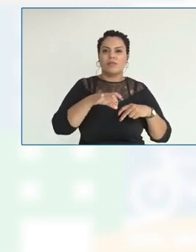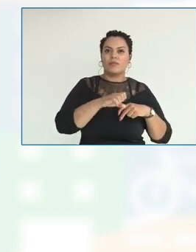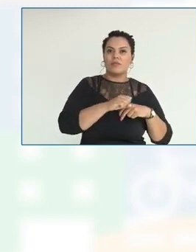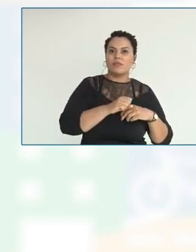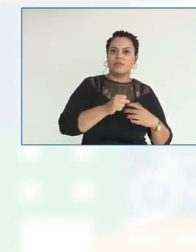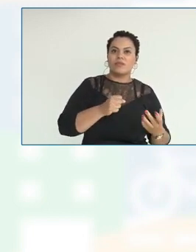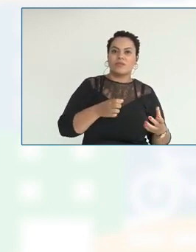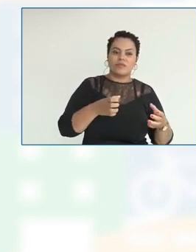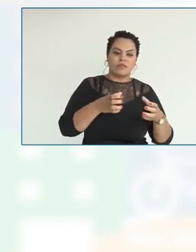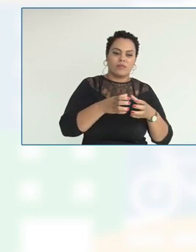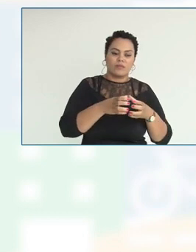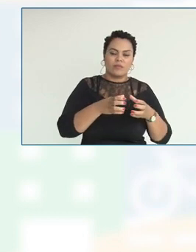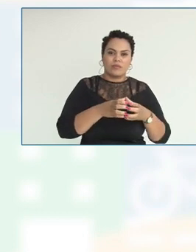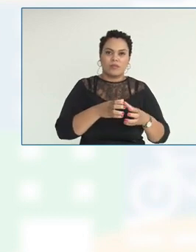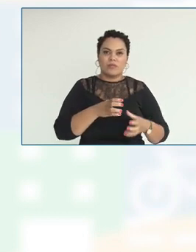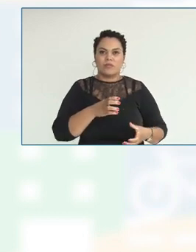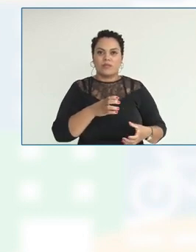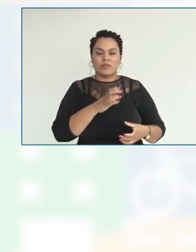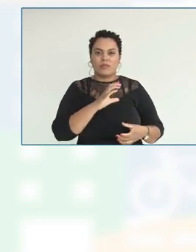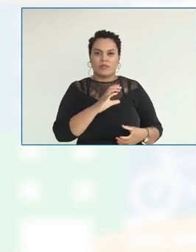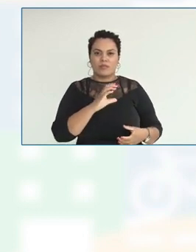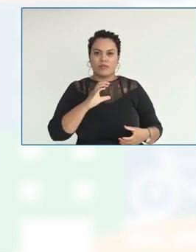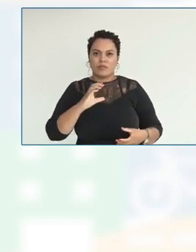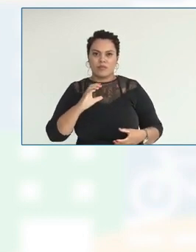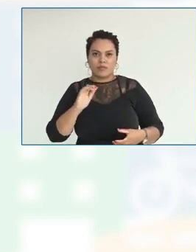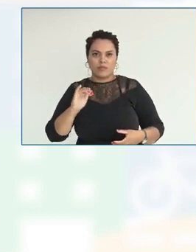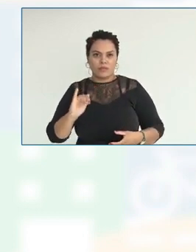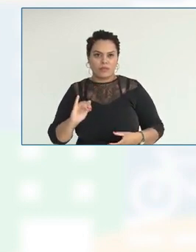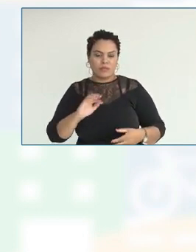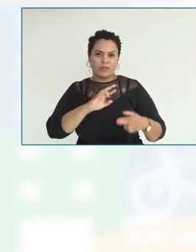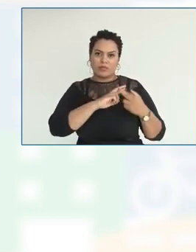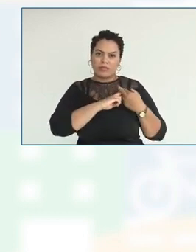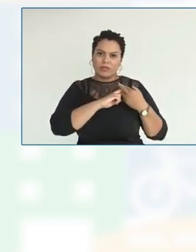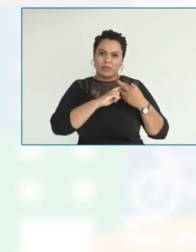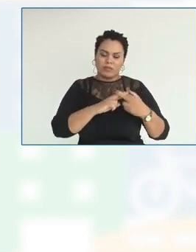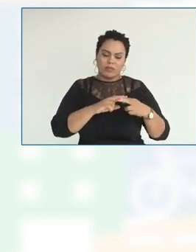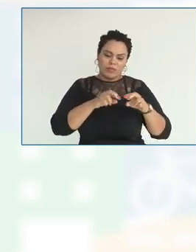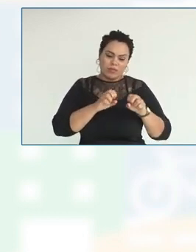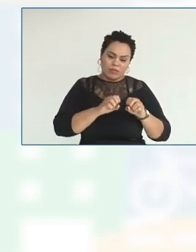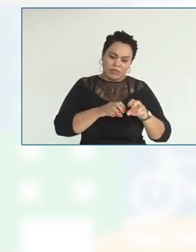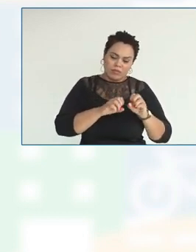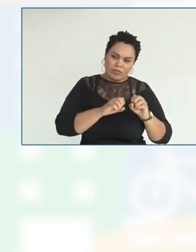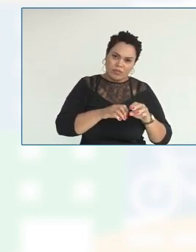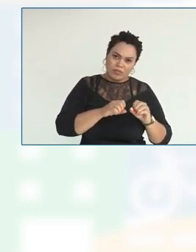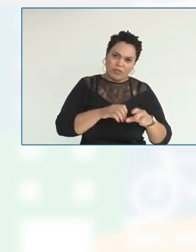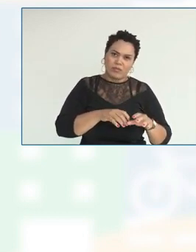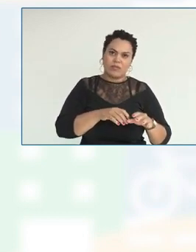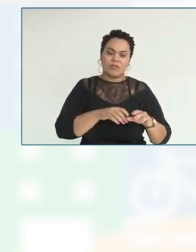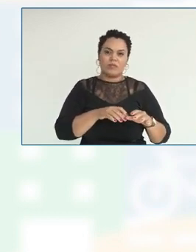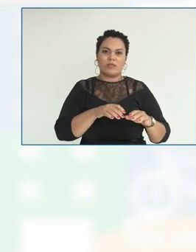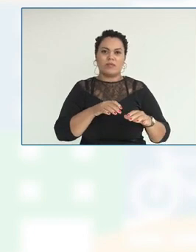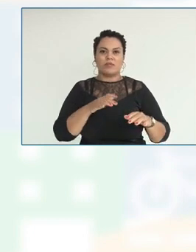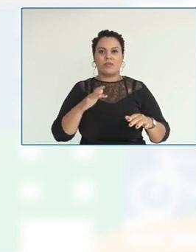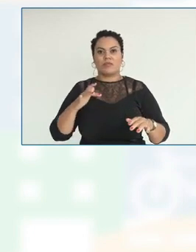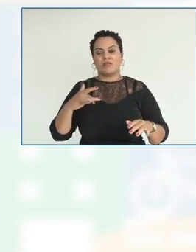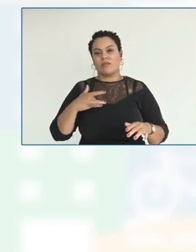CCI. Eles são responsáveis por capacitar os profissionais da saúde para o atendimento, diagnóstico e